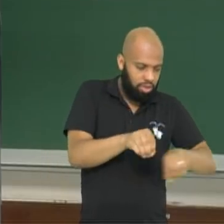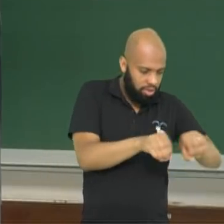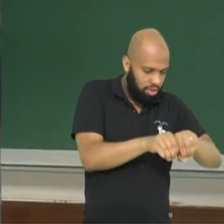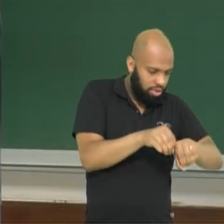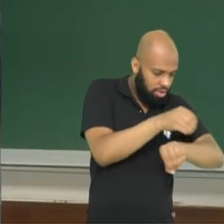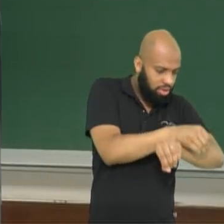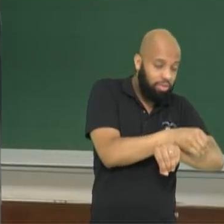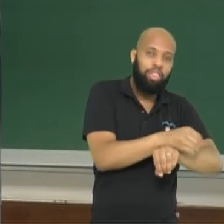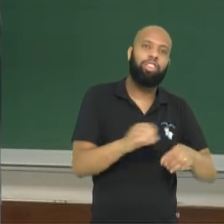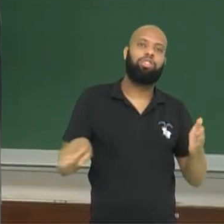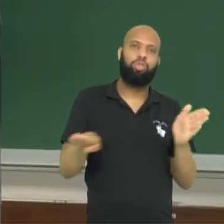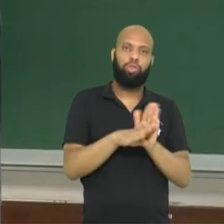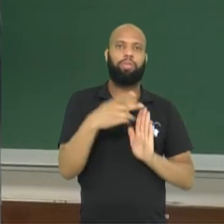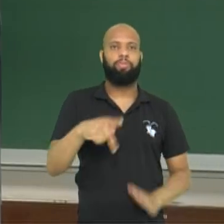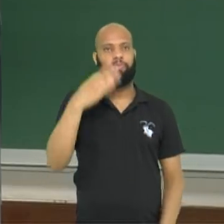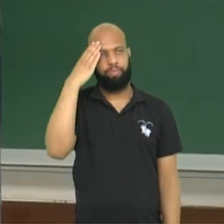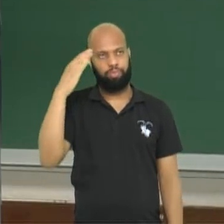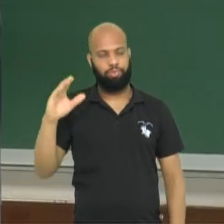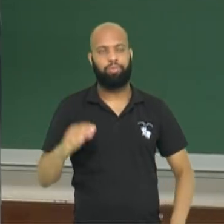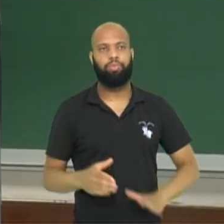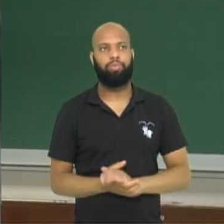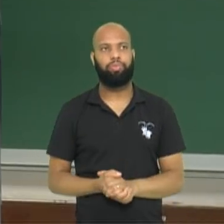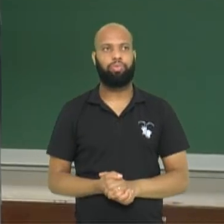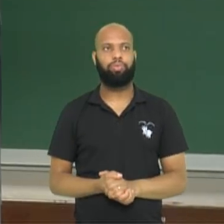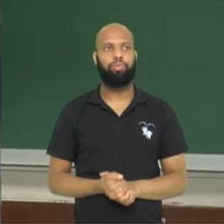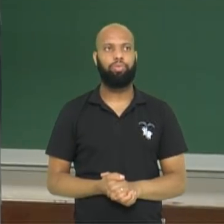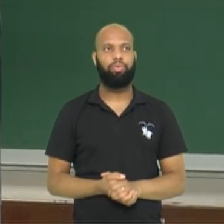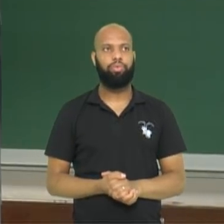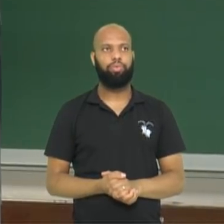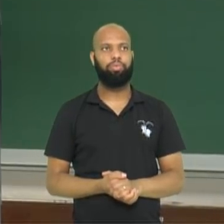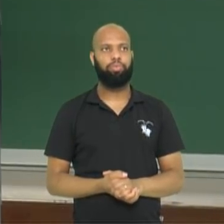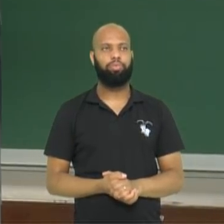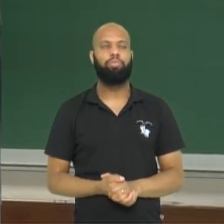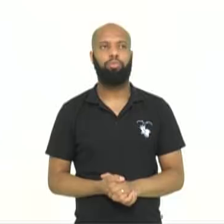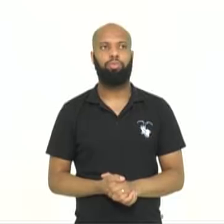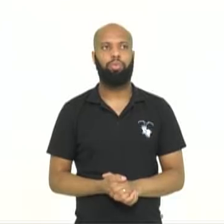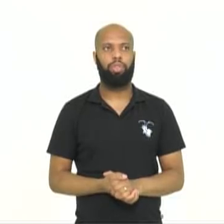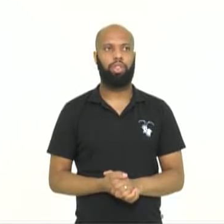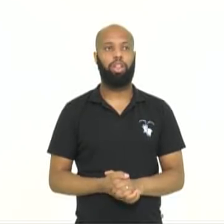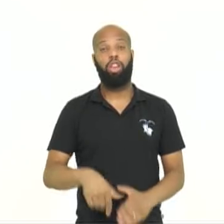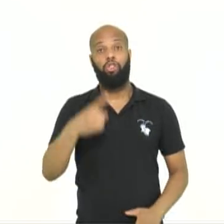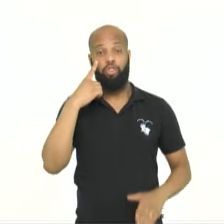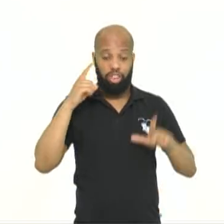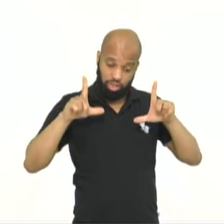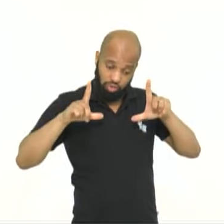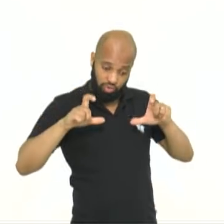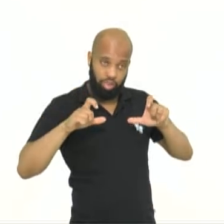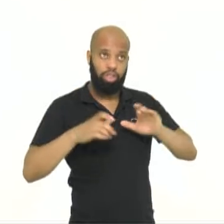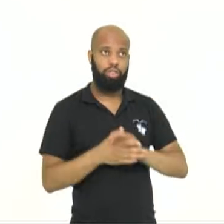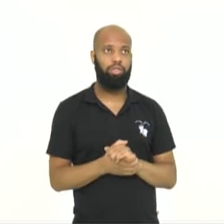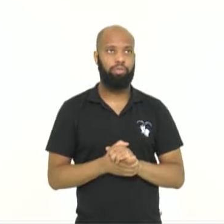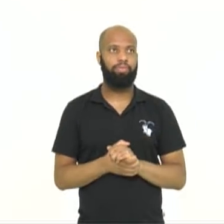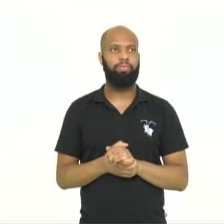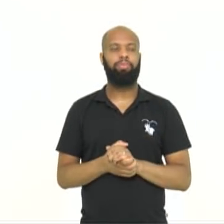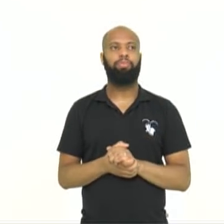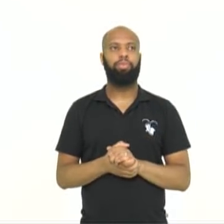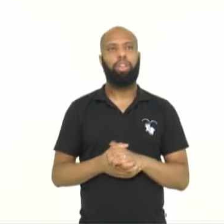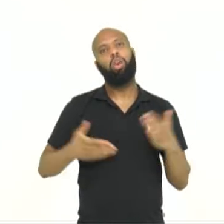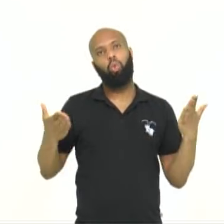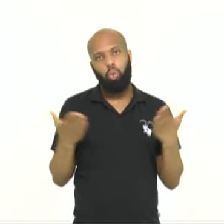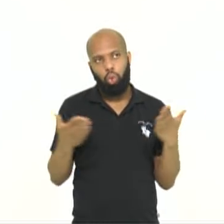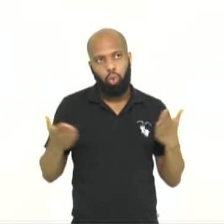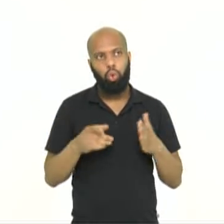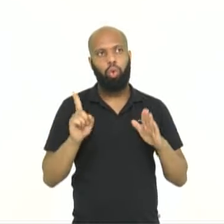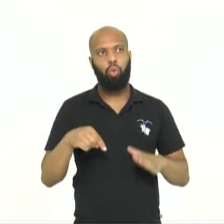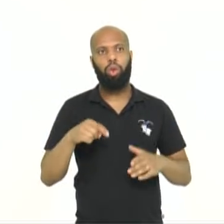nossa cidade. Opa, aqui. Aqui uma foto também é atual, esse